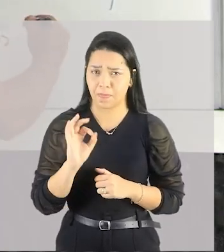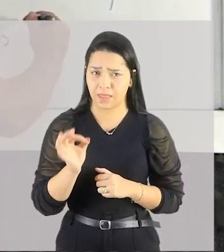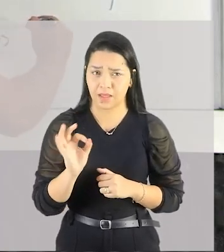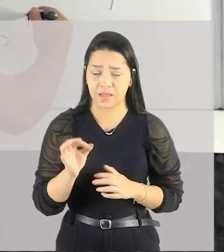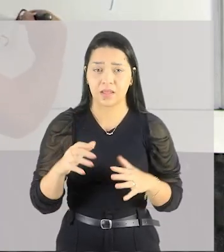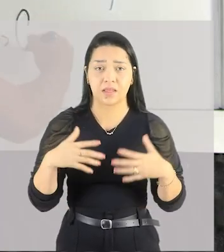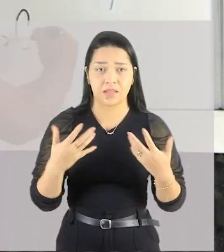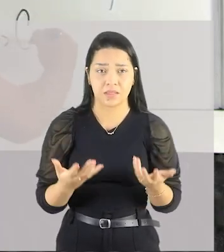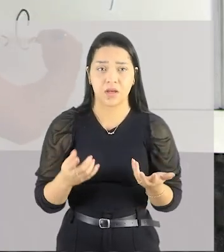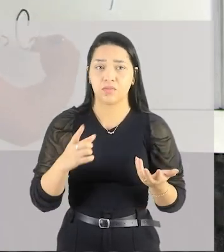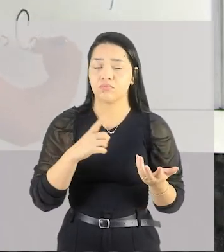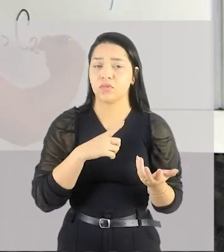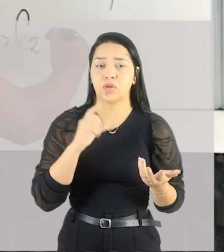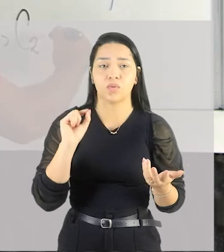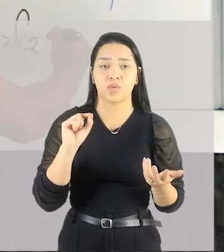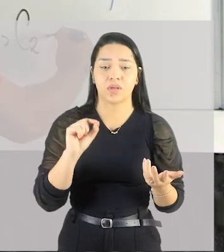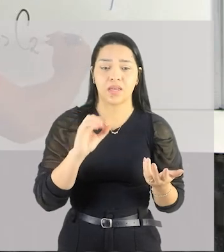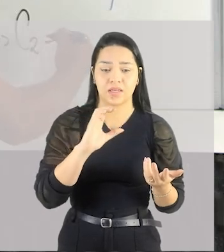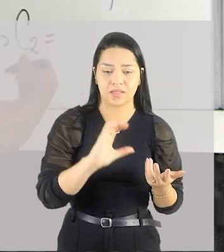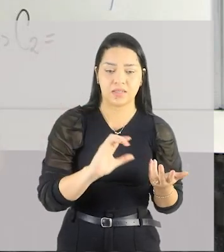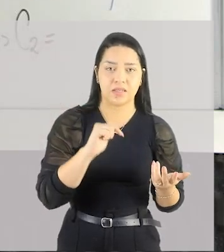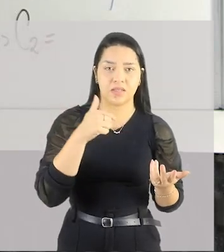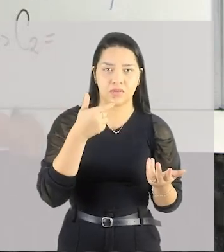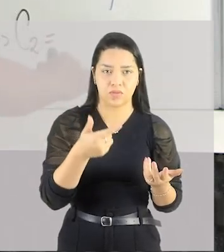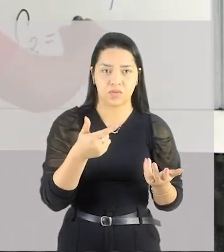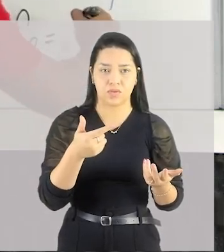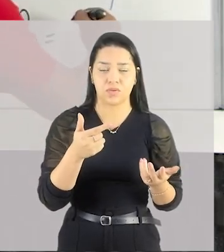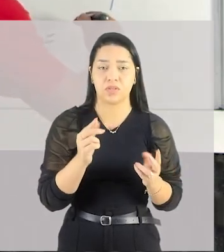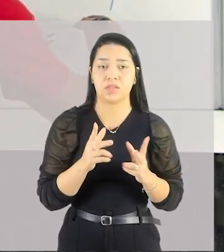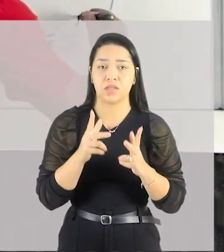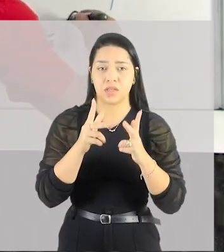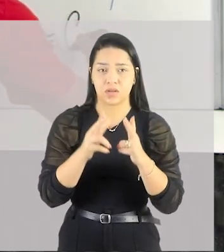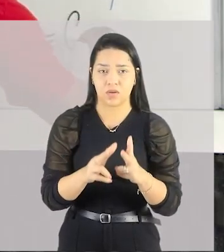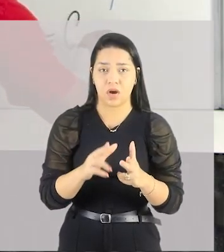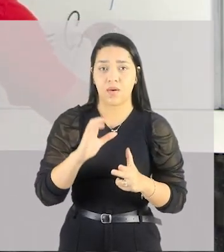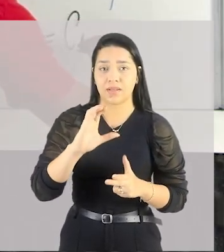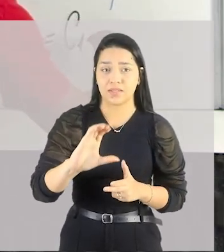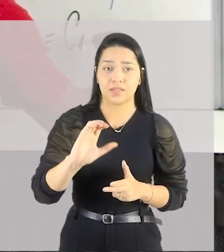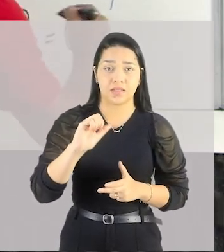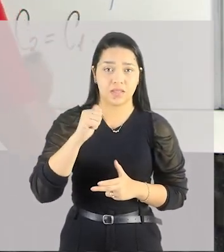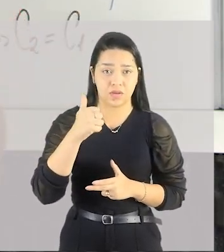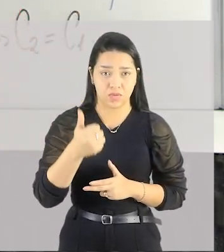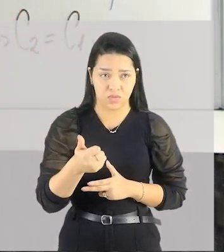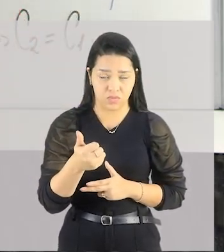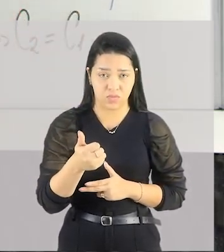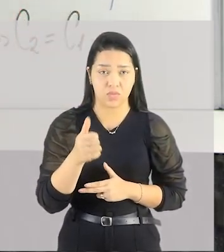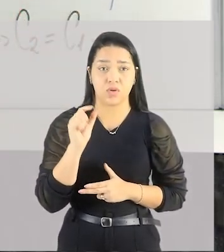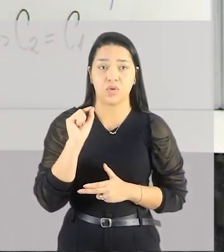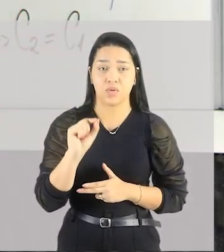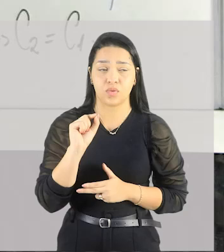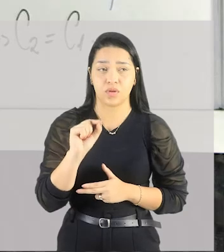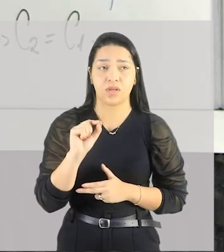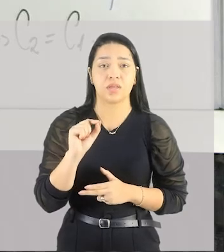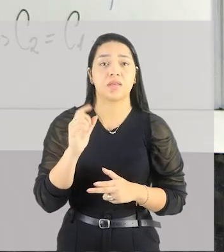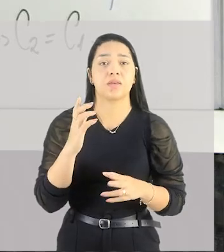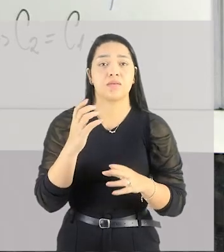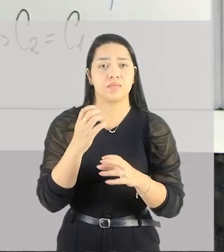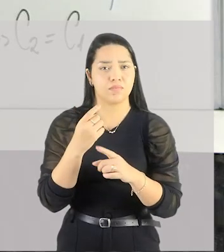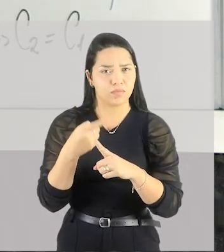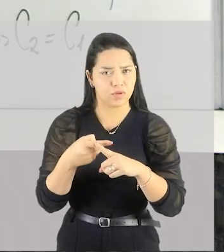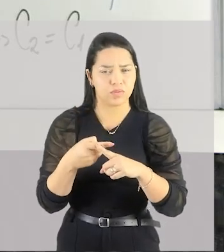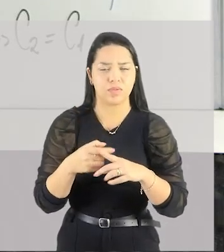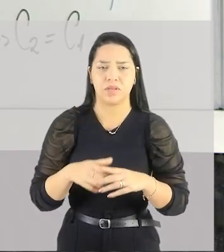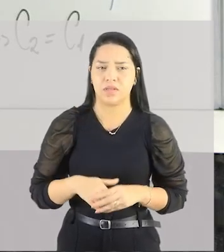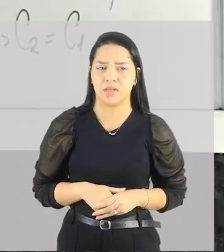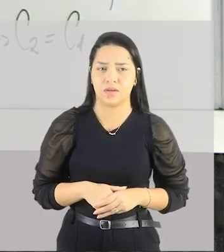com relação ao que aparece ali. Eu posso logo fazer o seguinte, né, eu posso fazer essa simplificação aqui